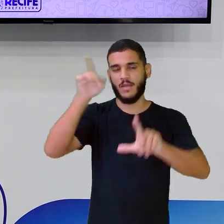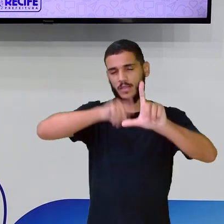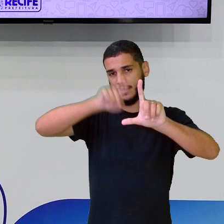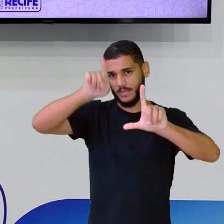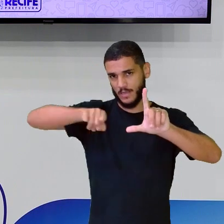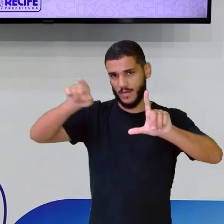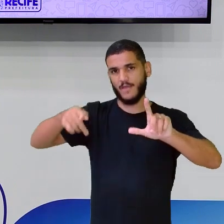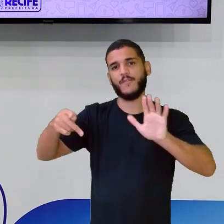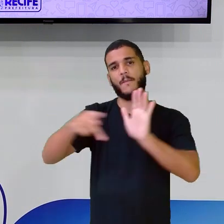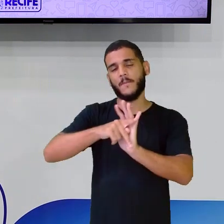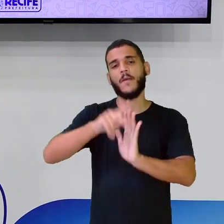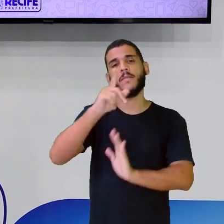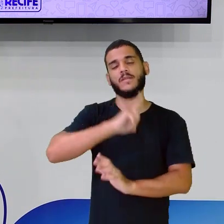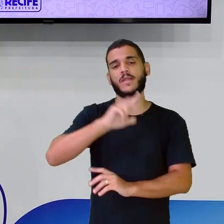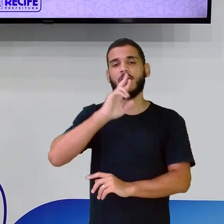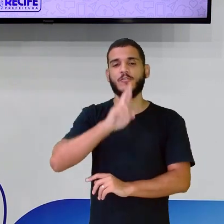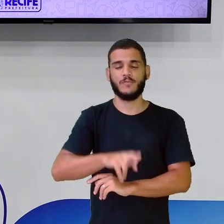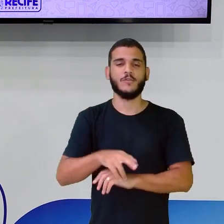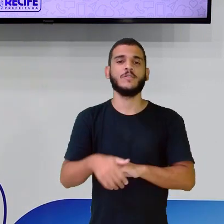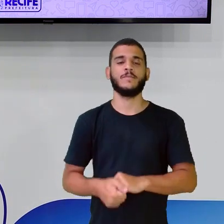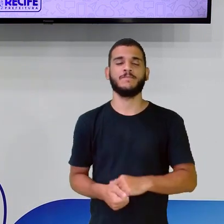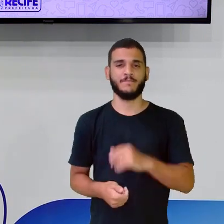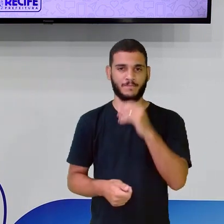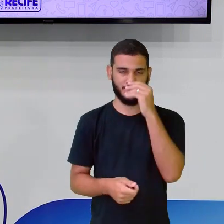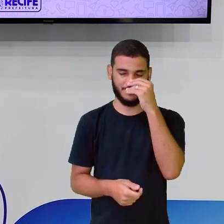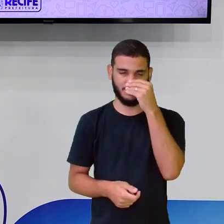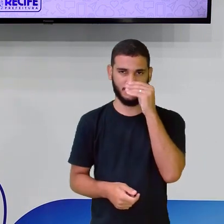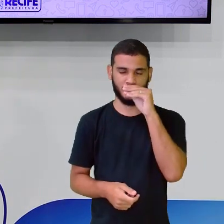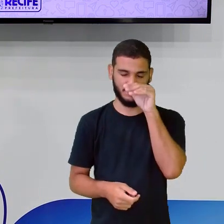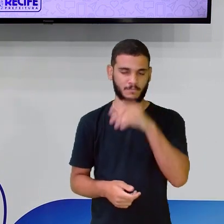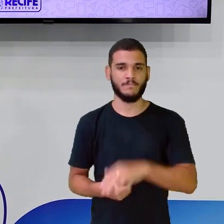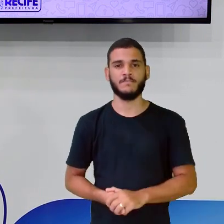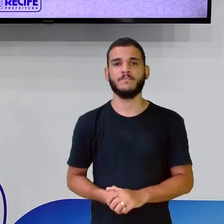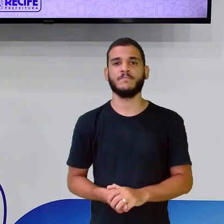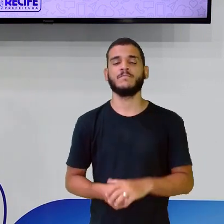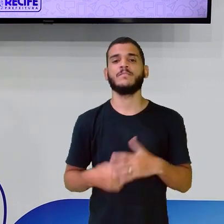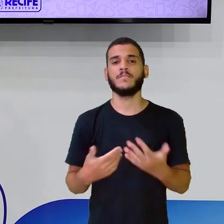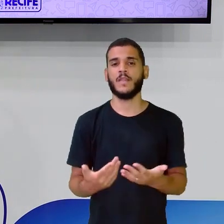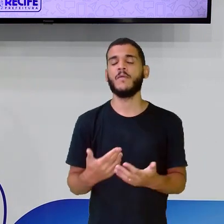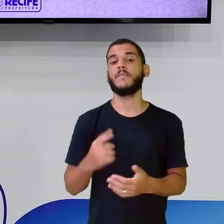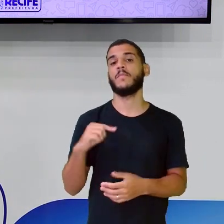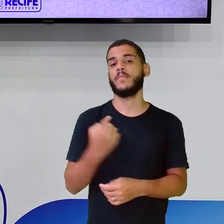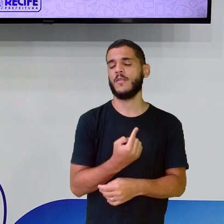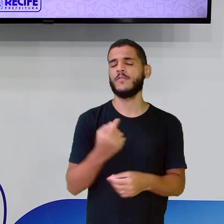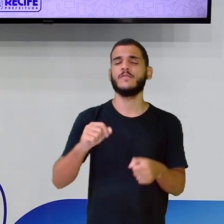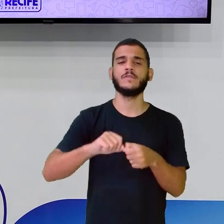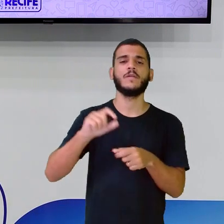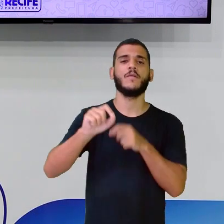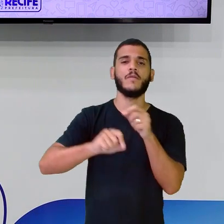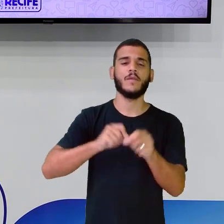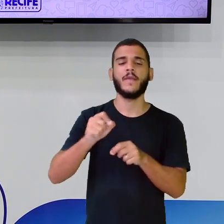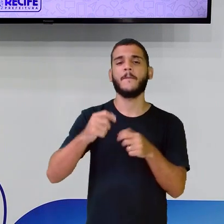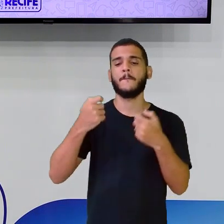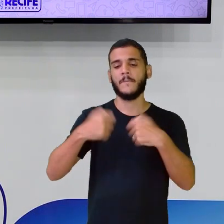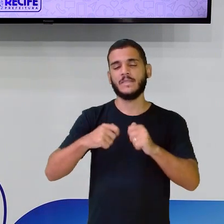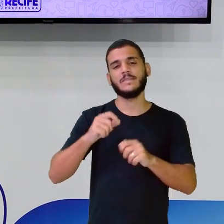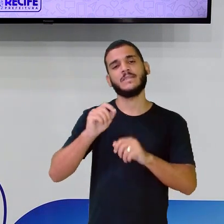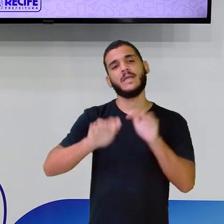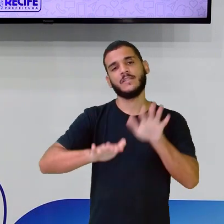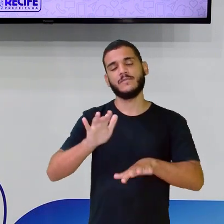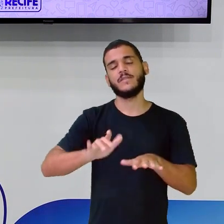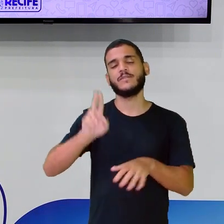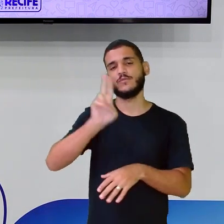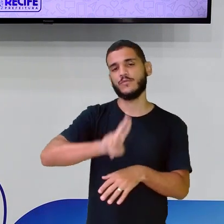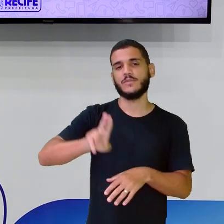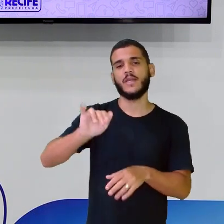gráficos, as respostas estarão nas tabelas ou nos gráficos. E a gente vai precisar, às vezes, utilizar